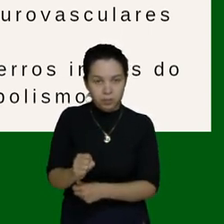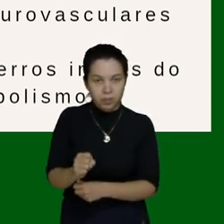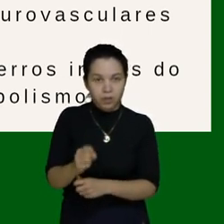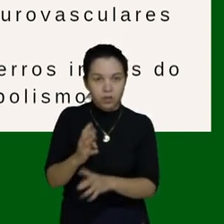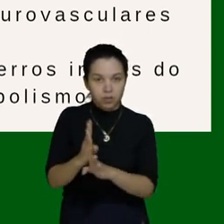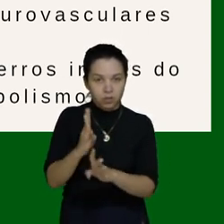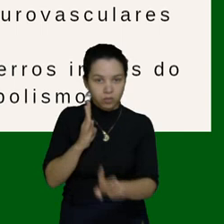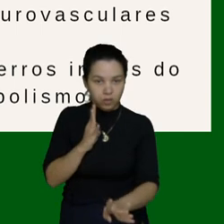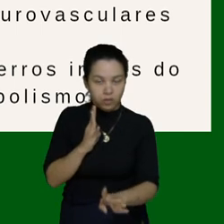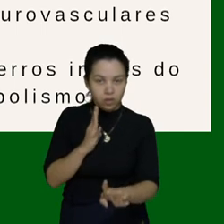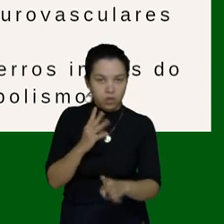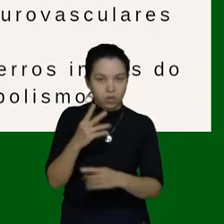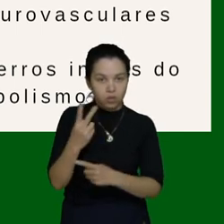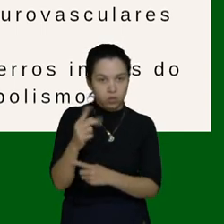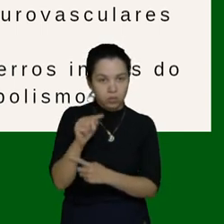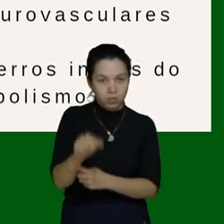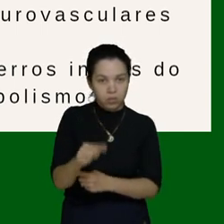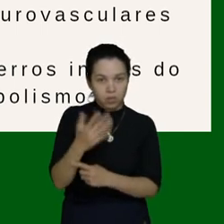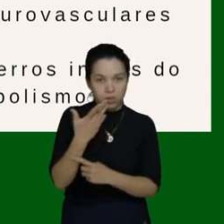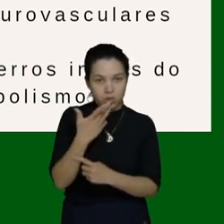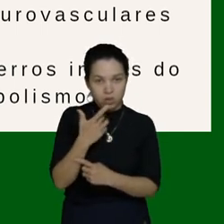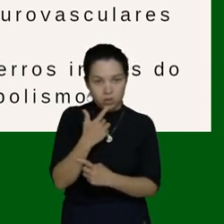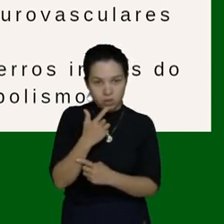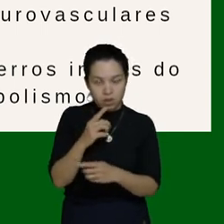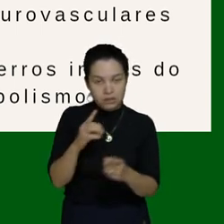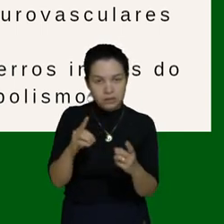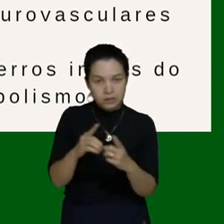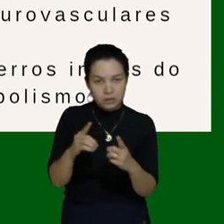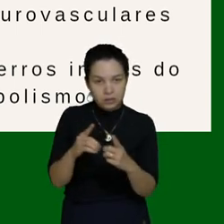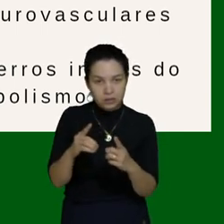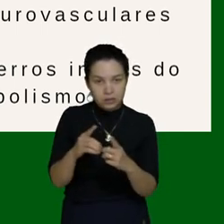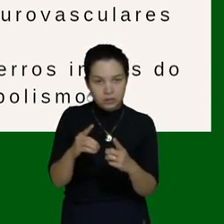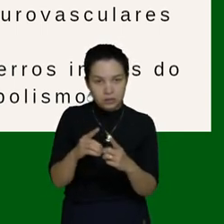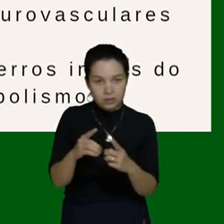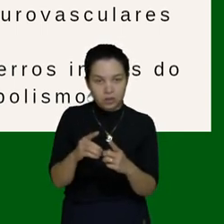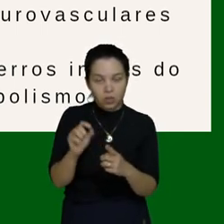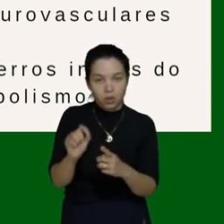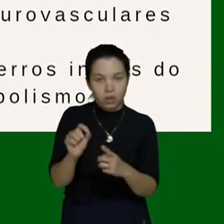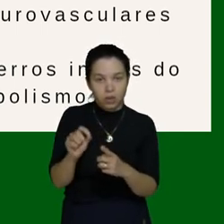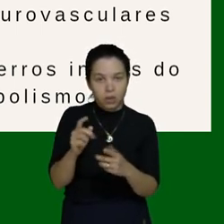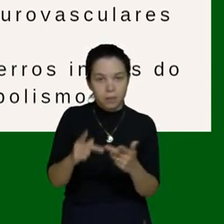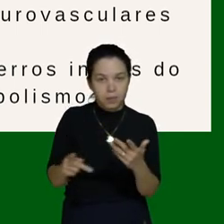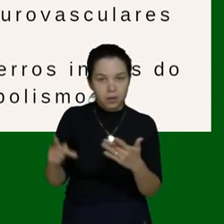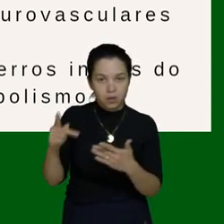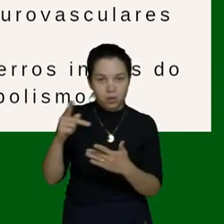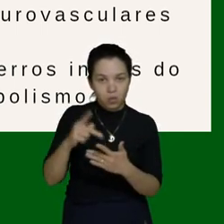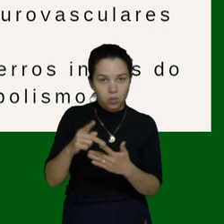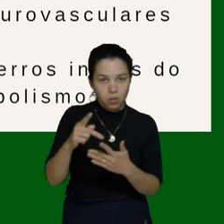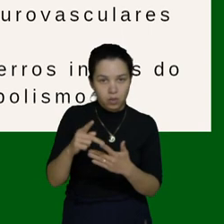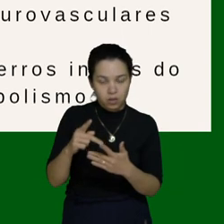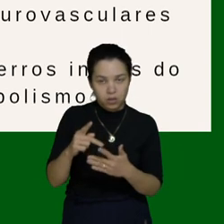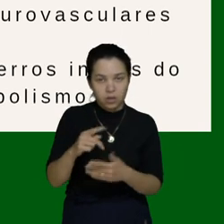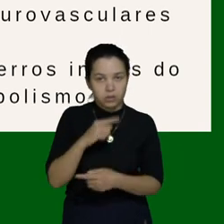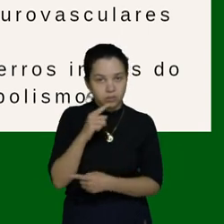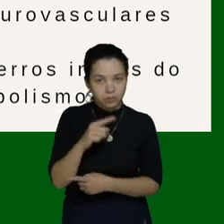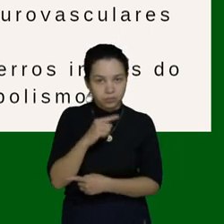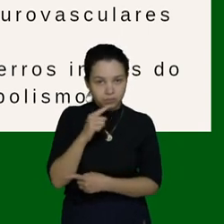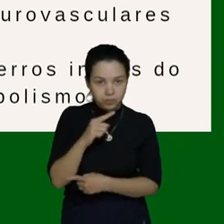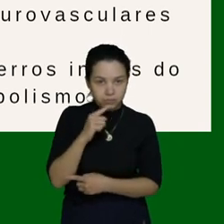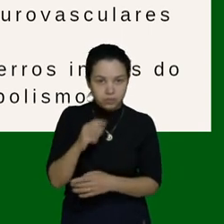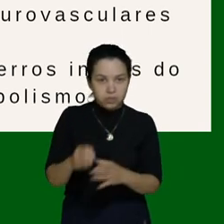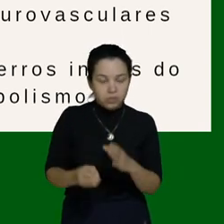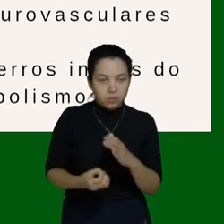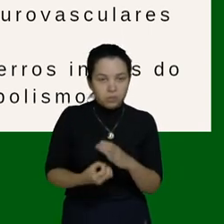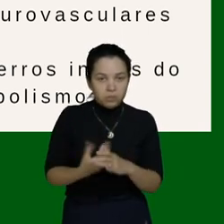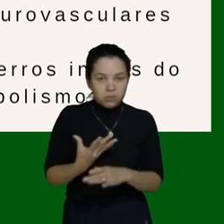crianças e eles não conseguiam atender o que é prioritário para neuropediatria aí criou-se então